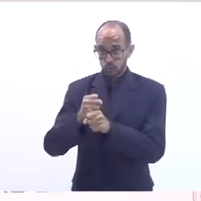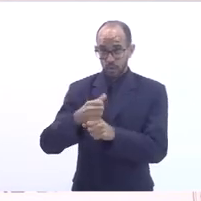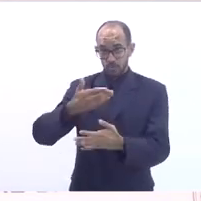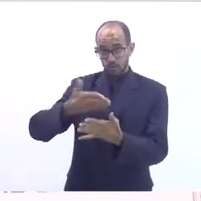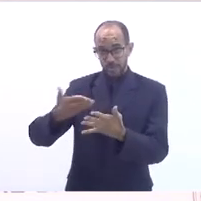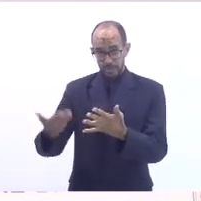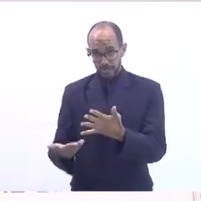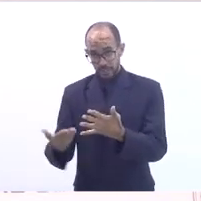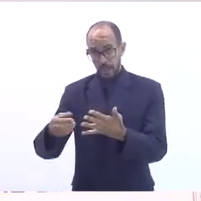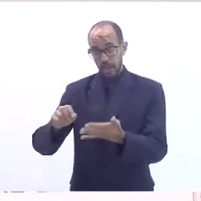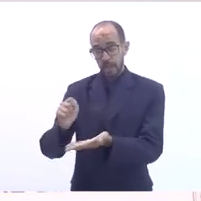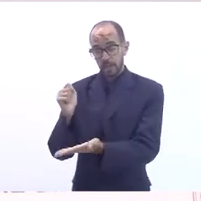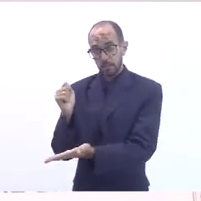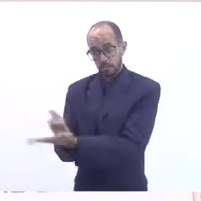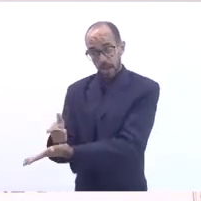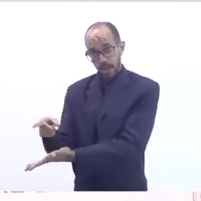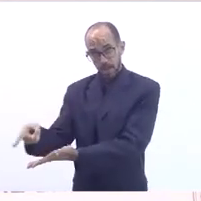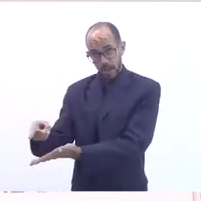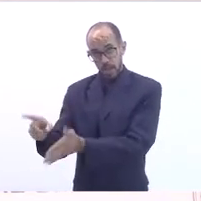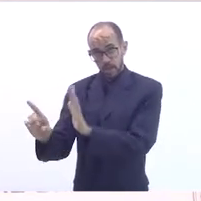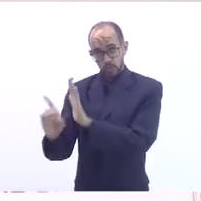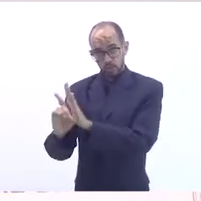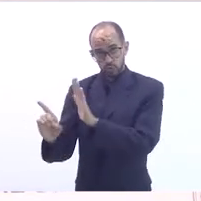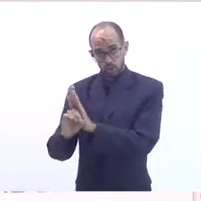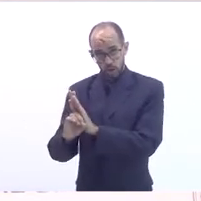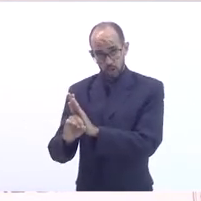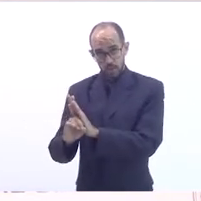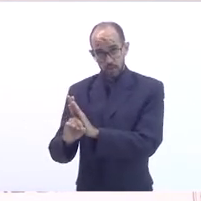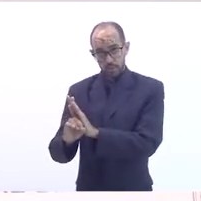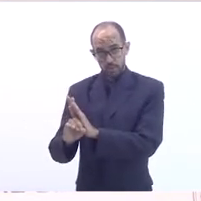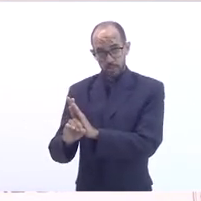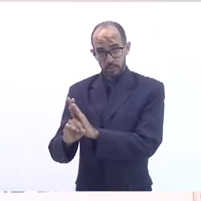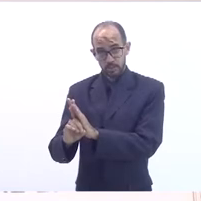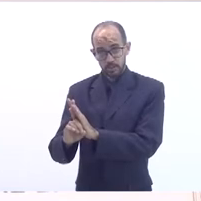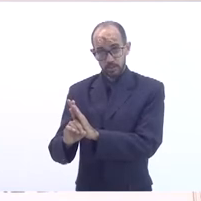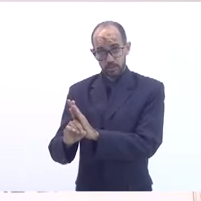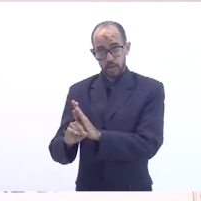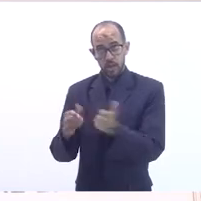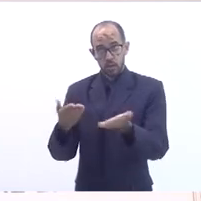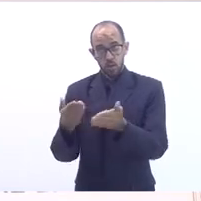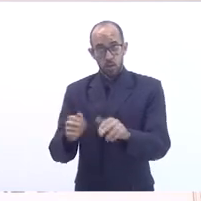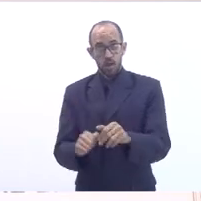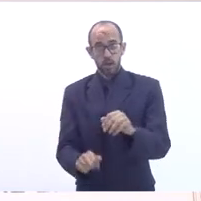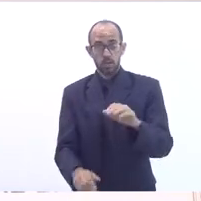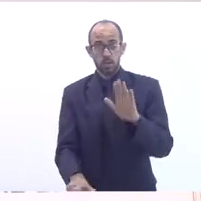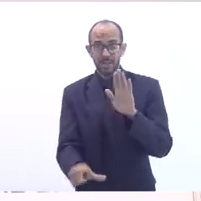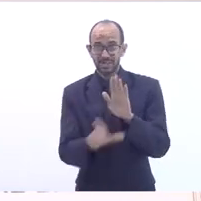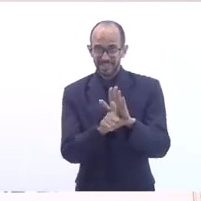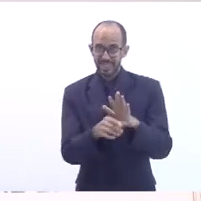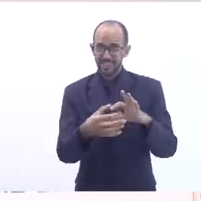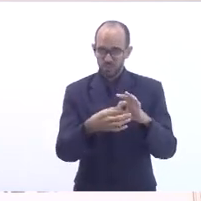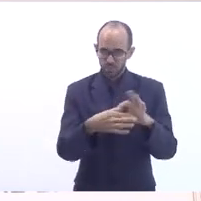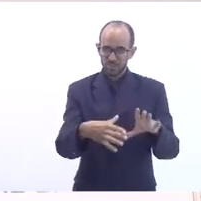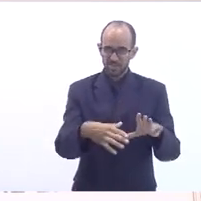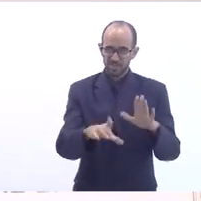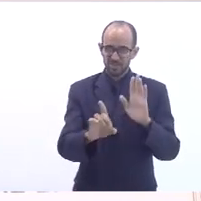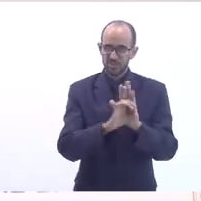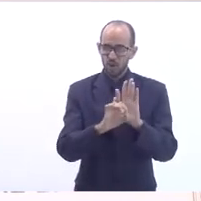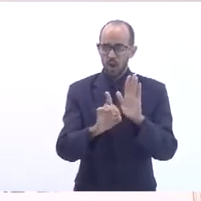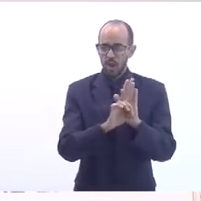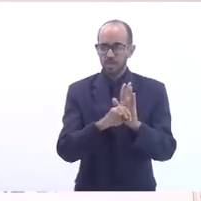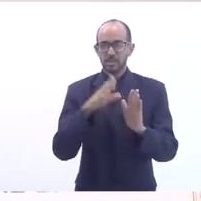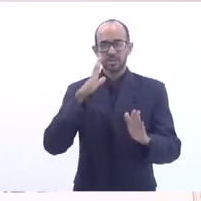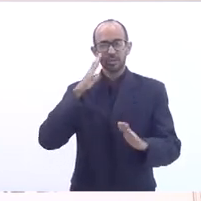e custear o tráfico de drogas agora com a legalização da maconha no mundo inteiro tô sabendo que isso não é um mercadinho